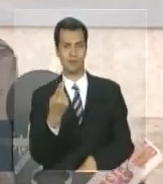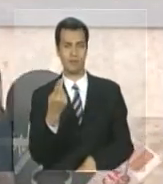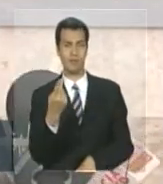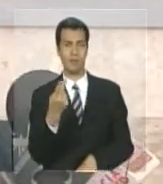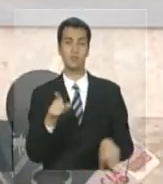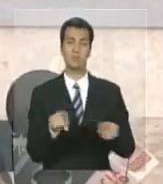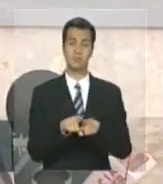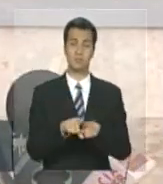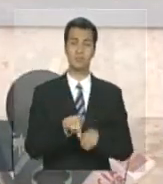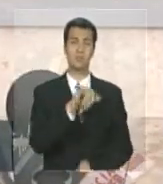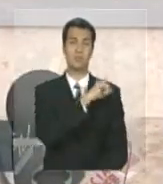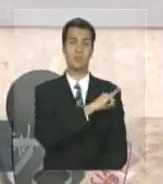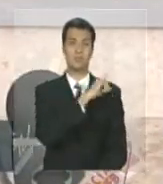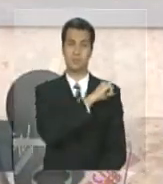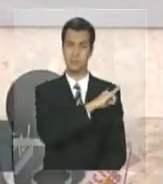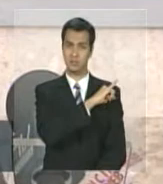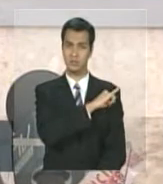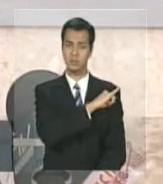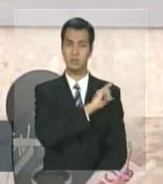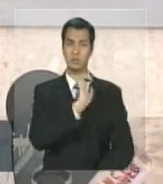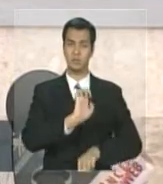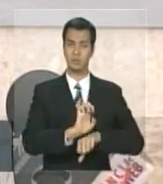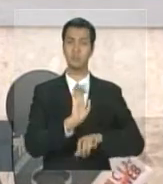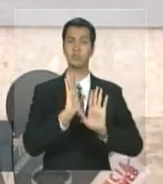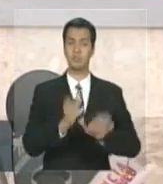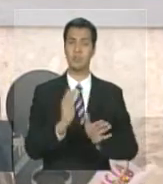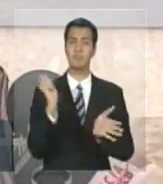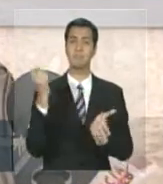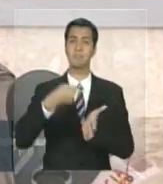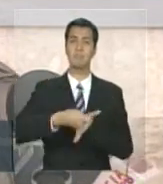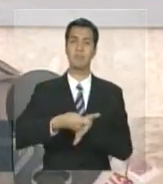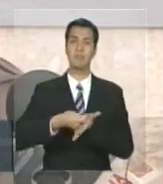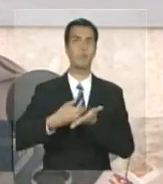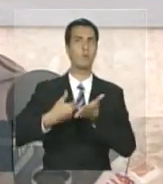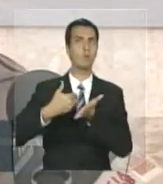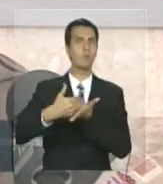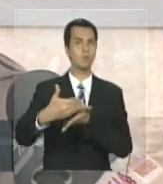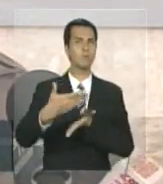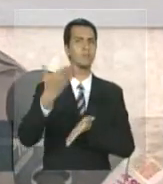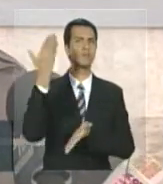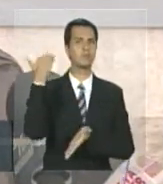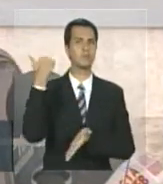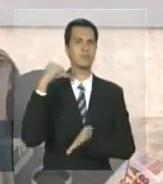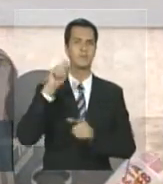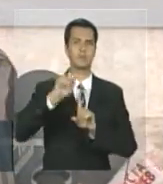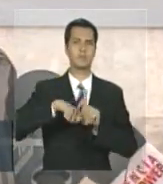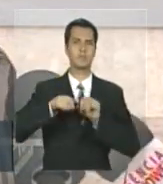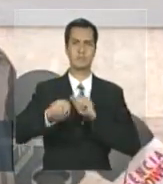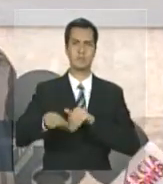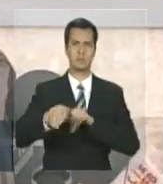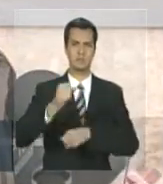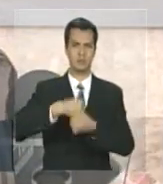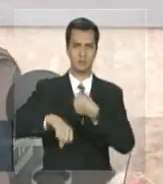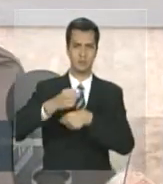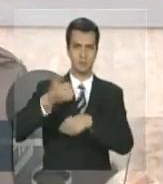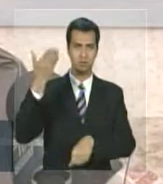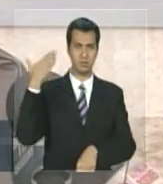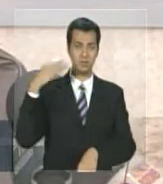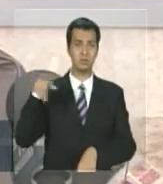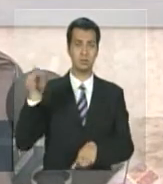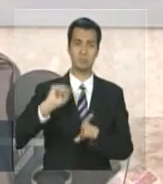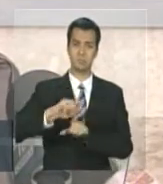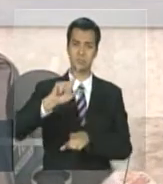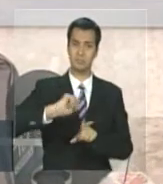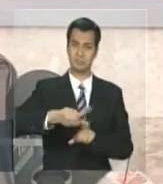a pagar a complementação de renda desde setembro do ano passado. Portanto, ele tem uma estratégia